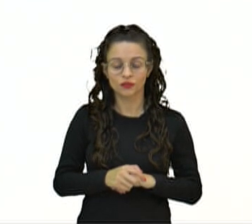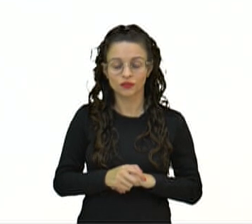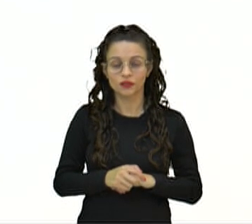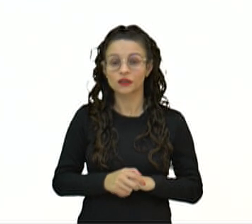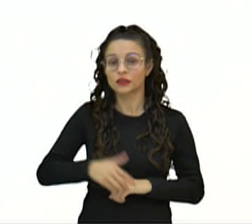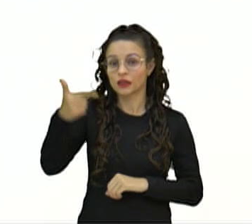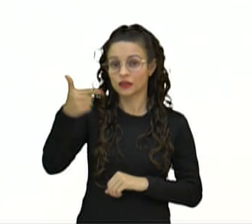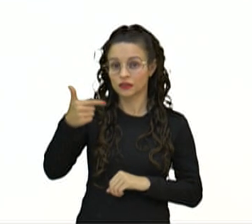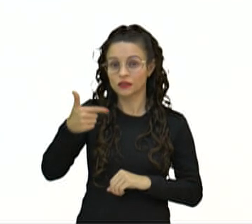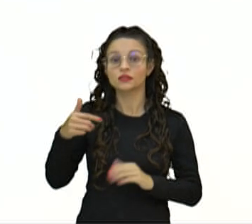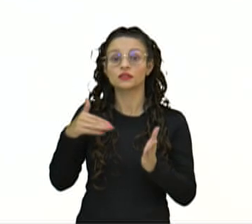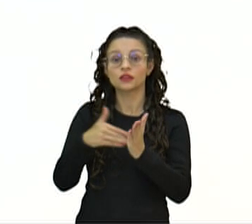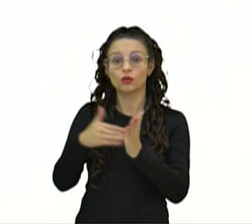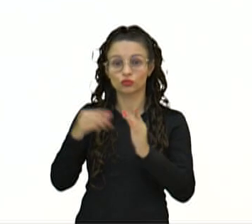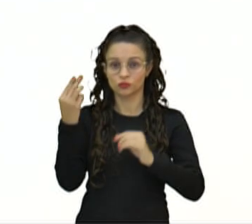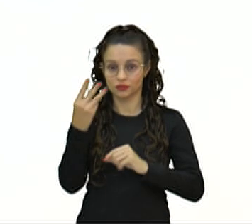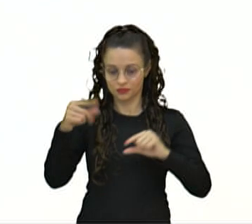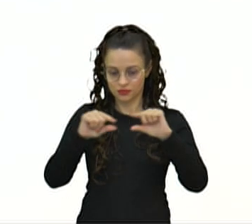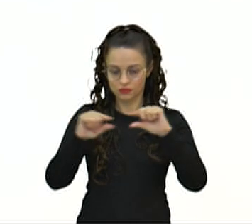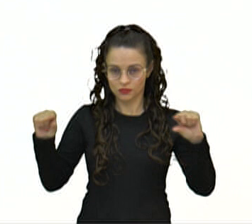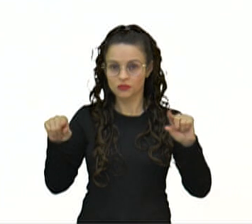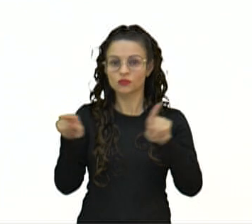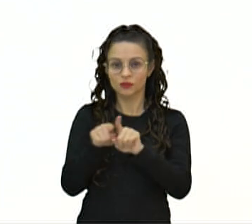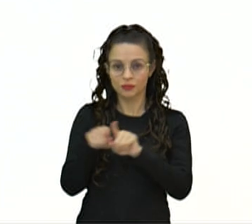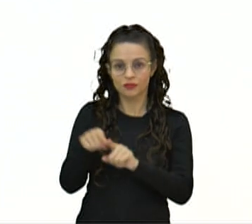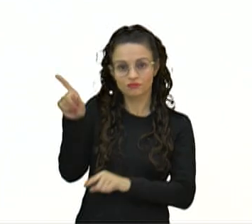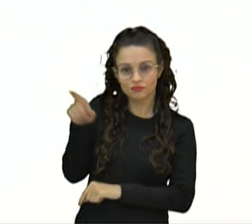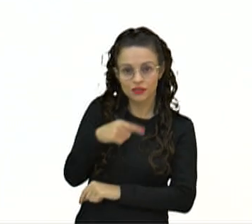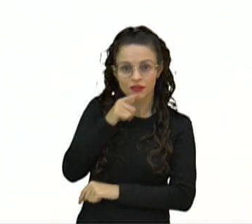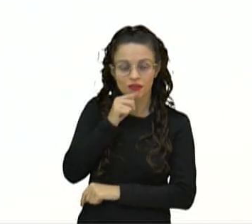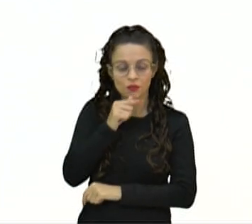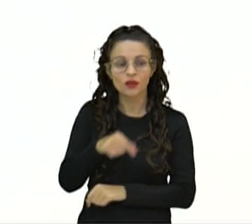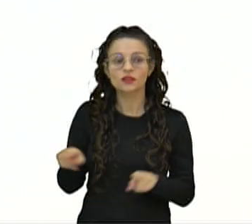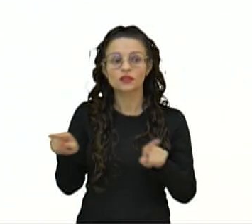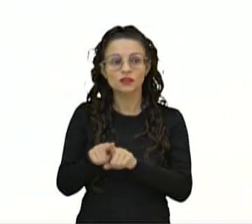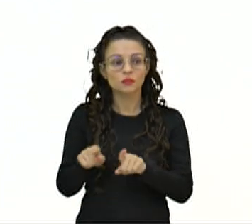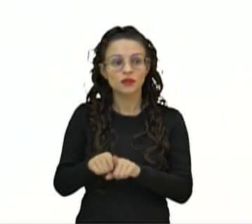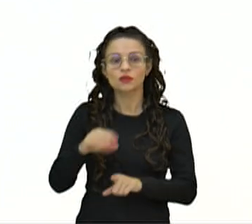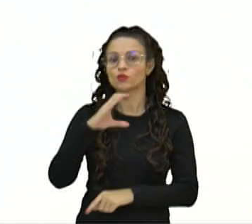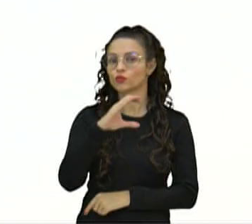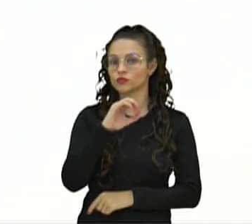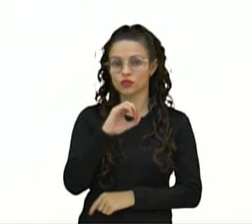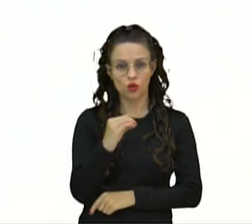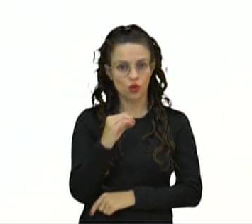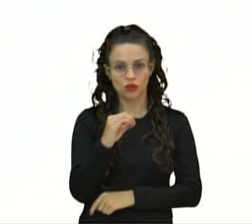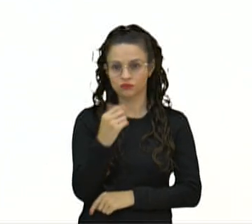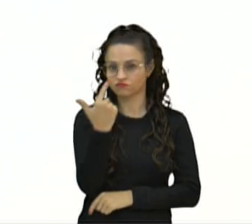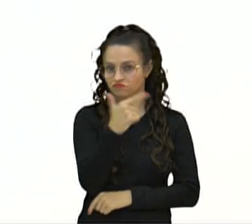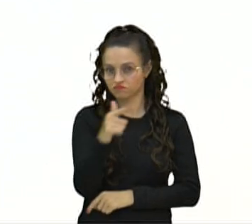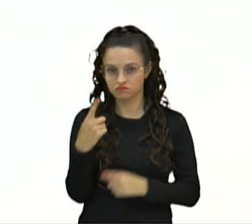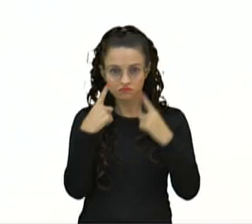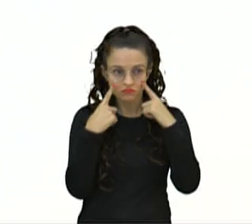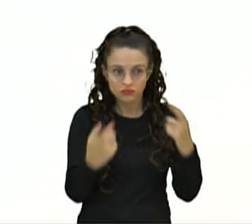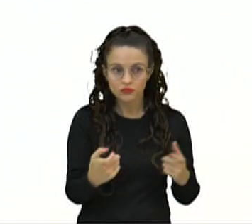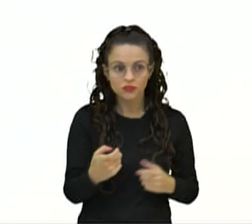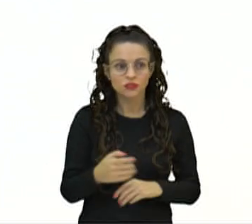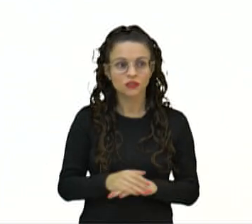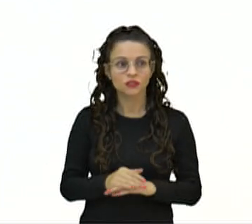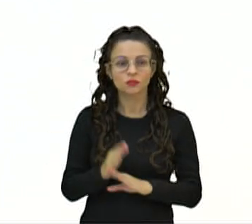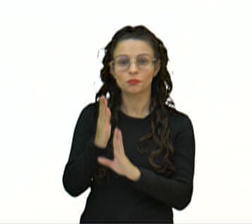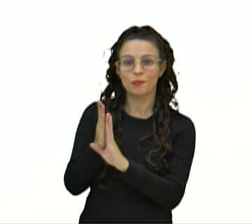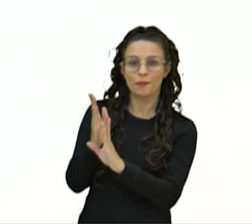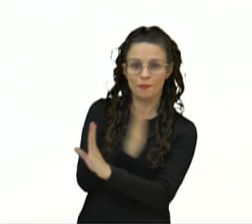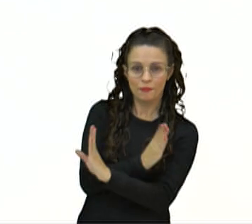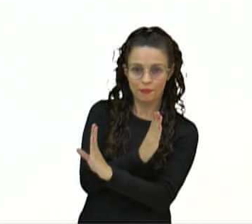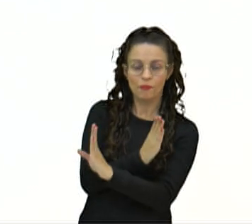produtos na última equação. E agora, para finalizar, não me interessa o CO, tenho um aqui do lado dos